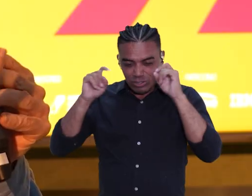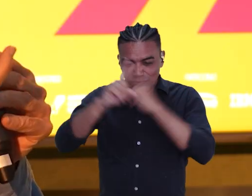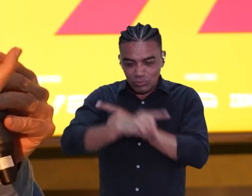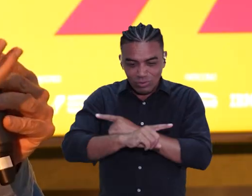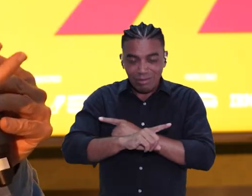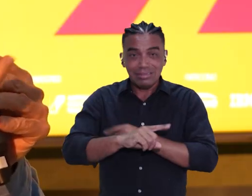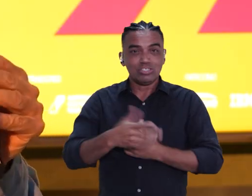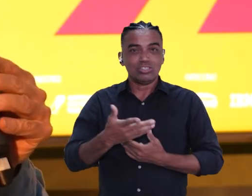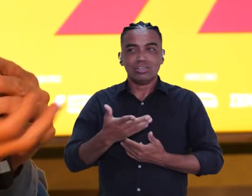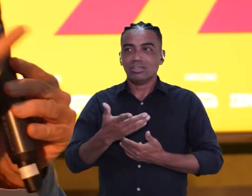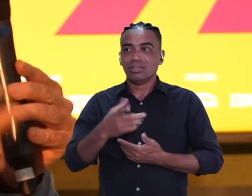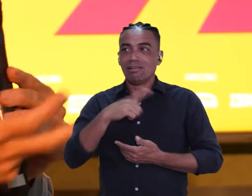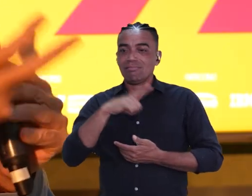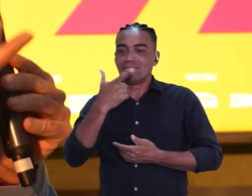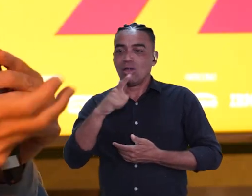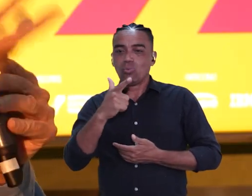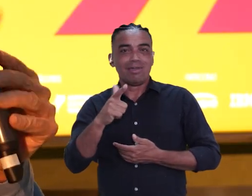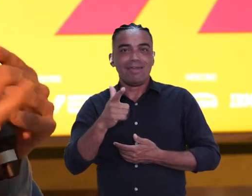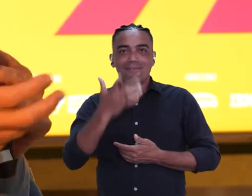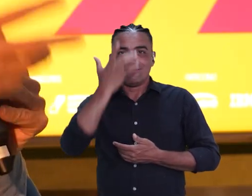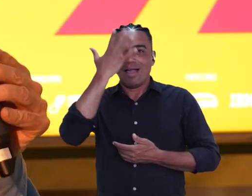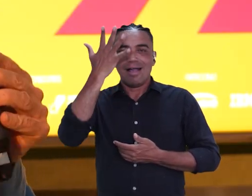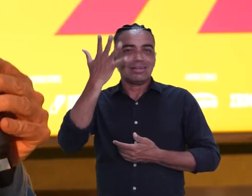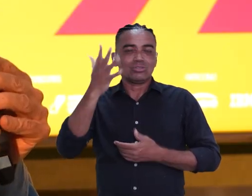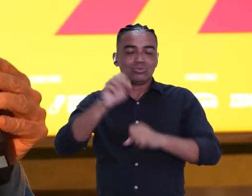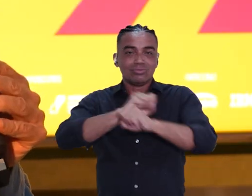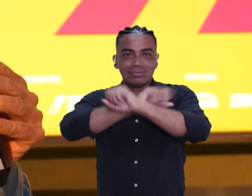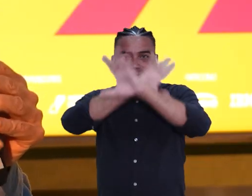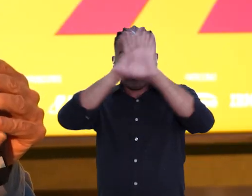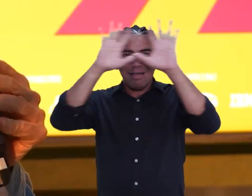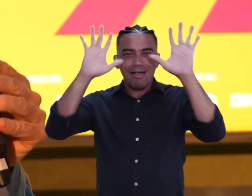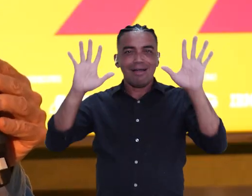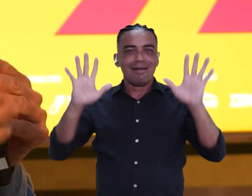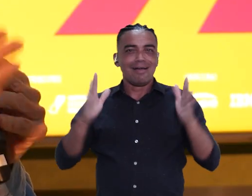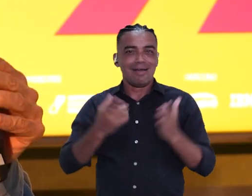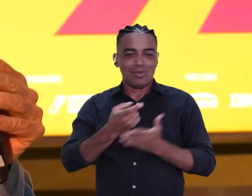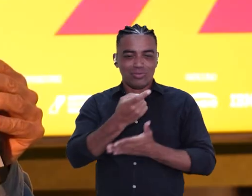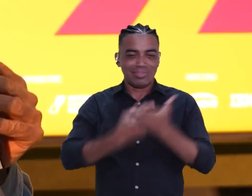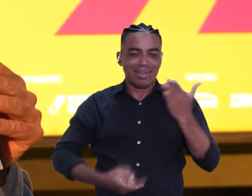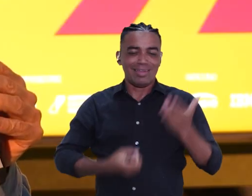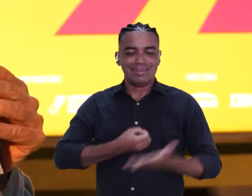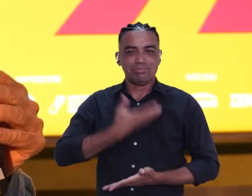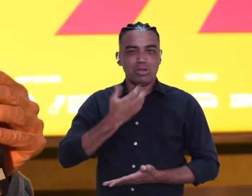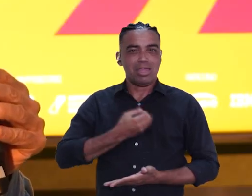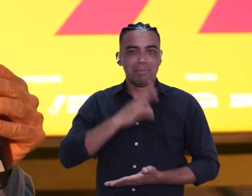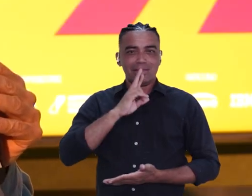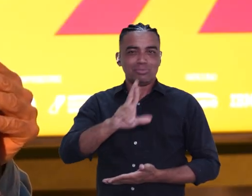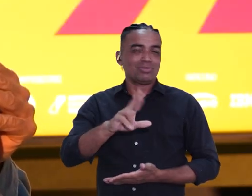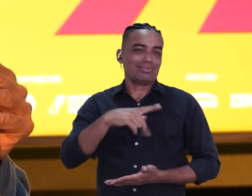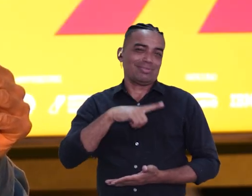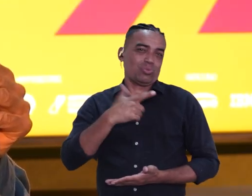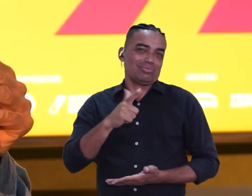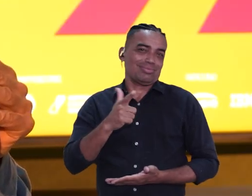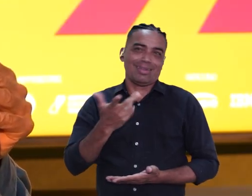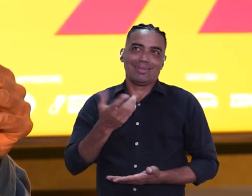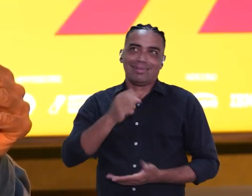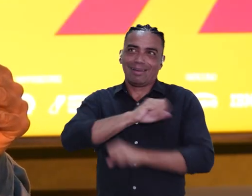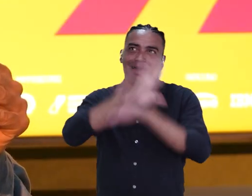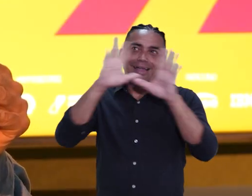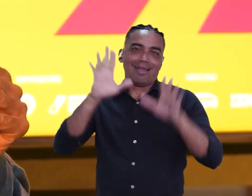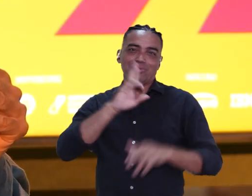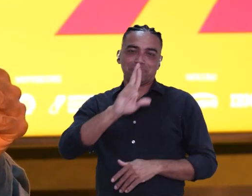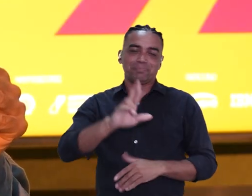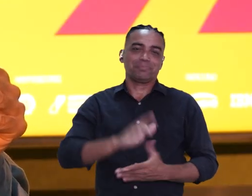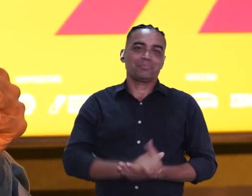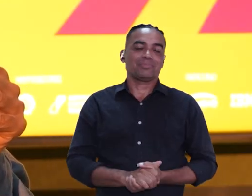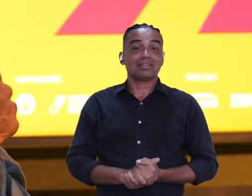em que você não tem facilmente à mão, não é, as soluções. Então,